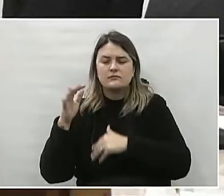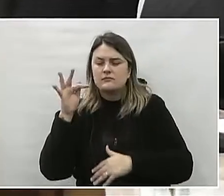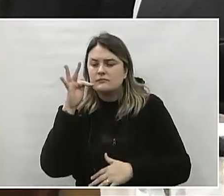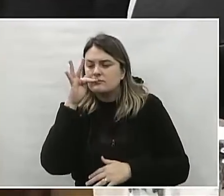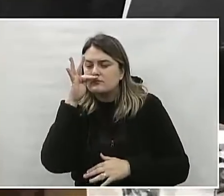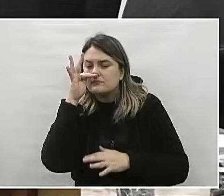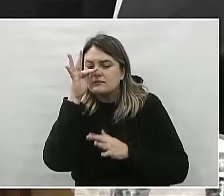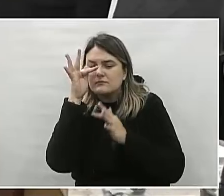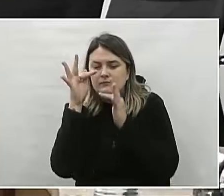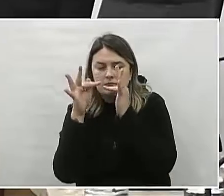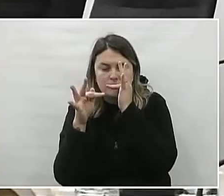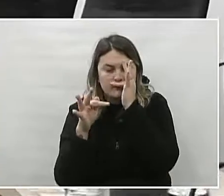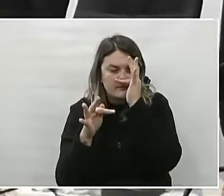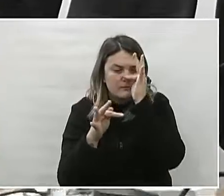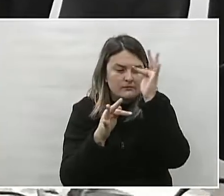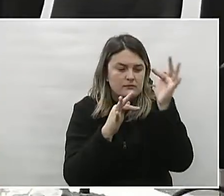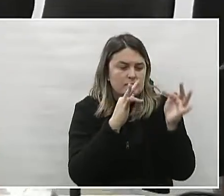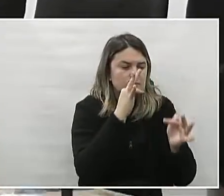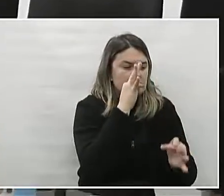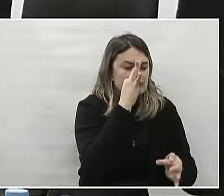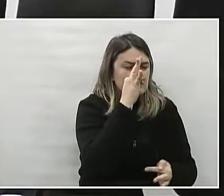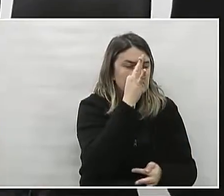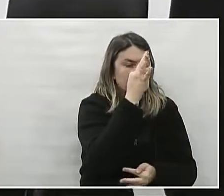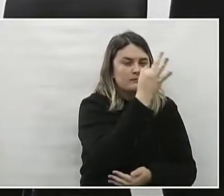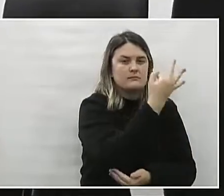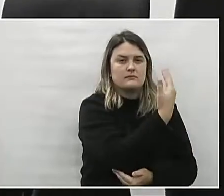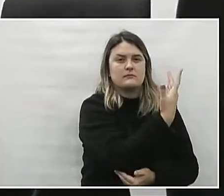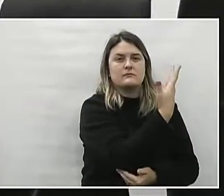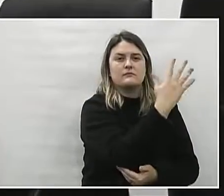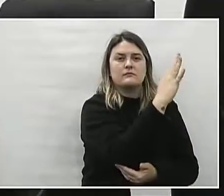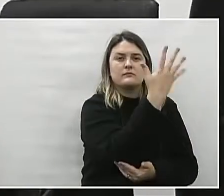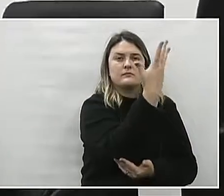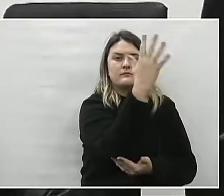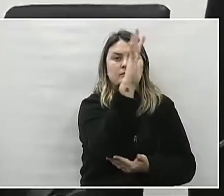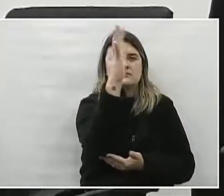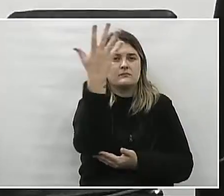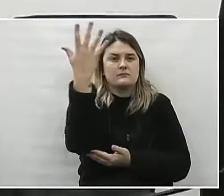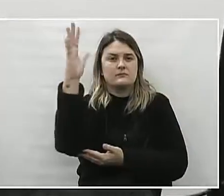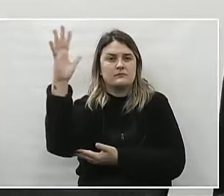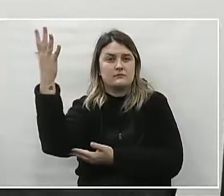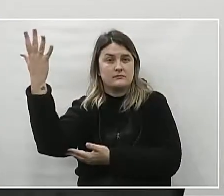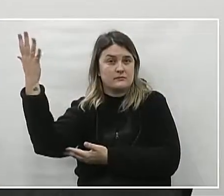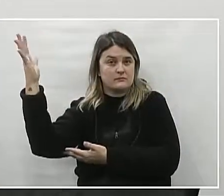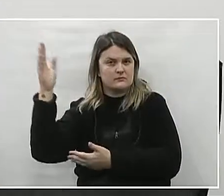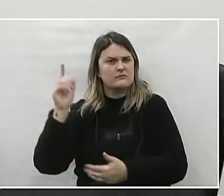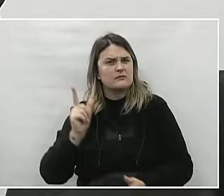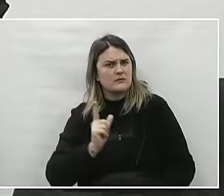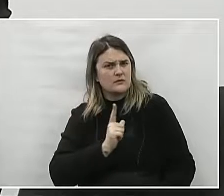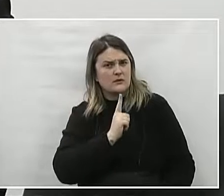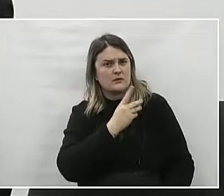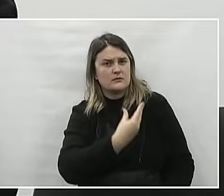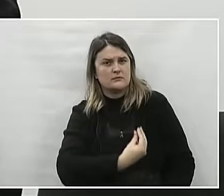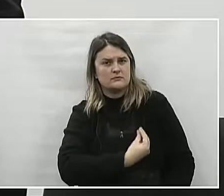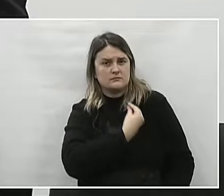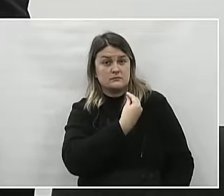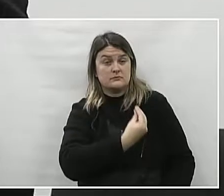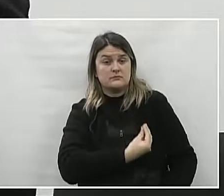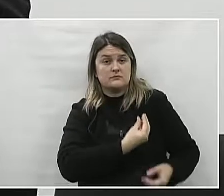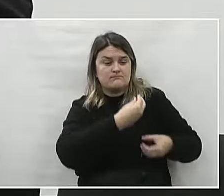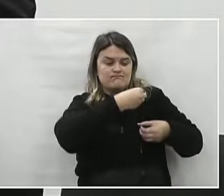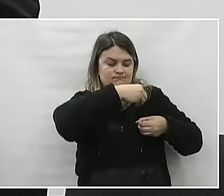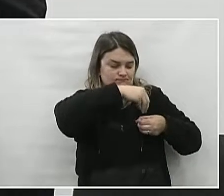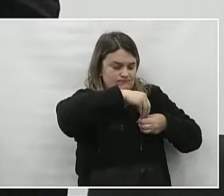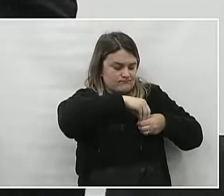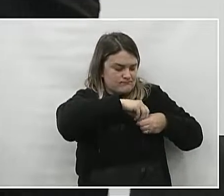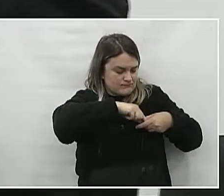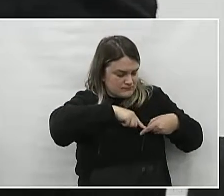mais que a vida. Teus risonhos, lindos, trancos, tem mais flores. Nossos bosques, tem